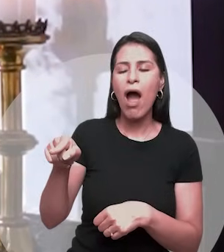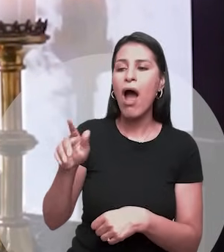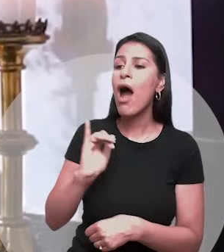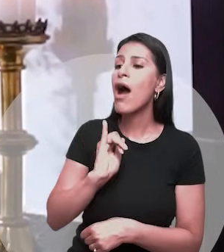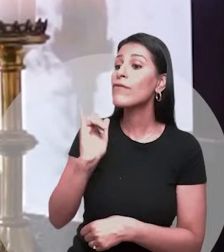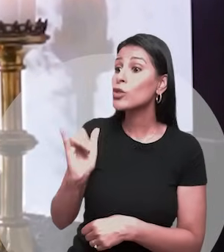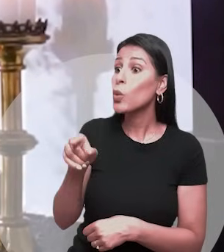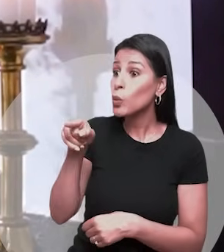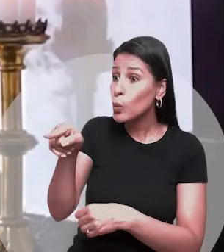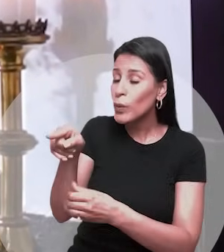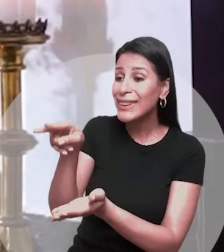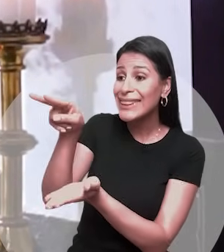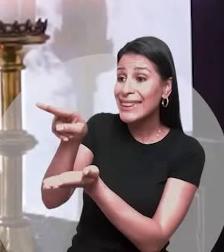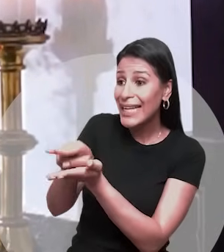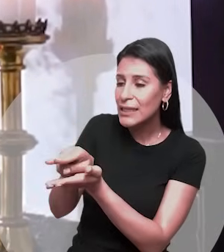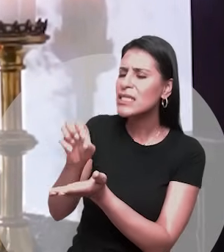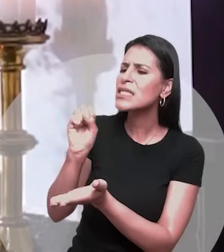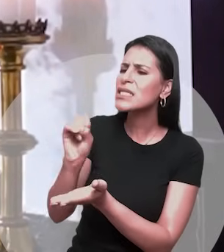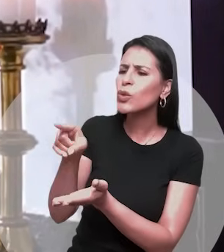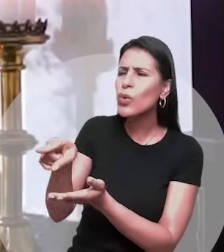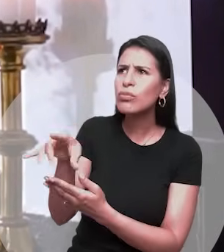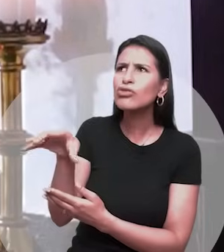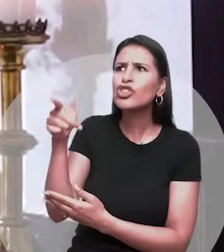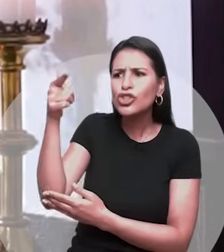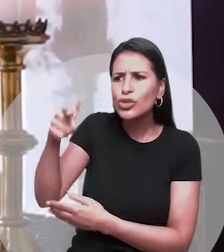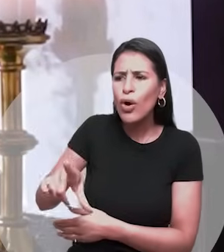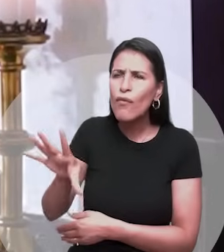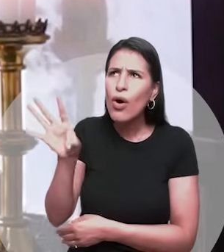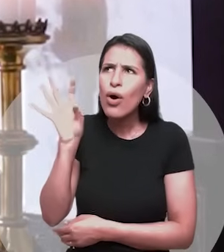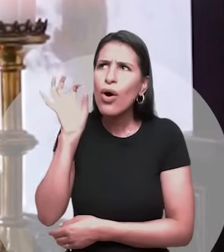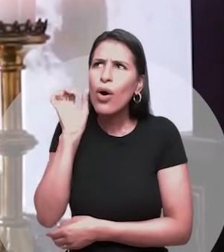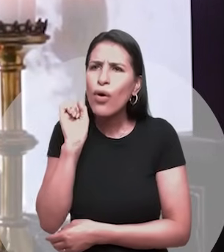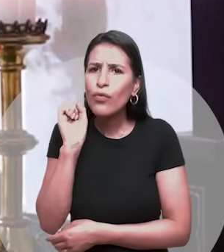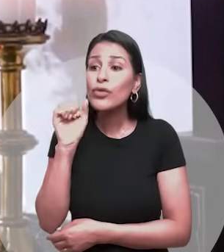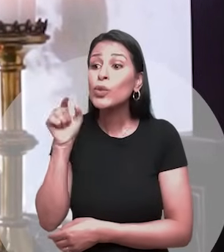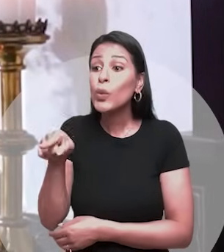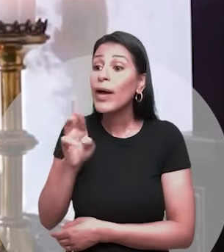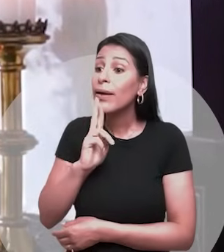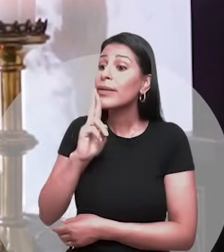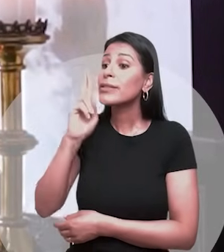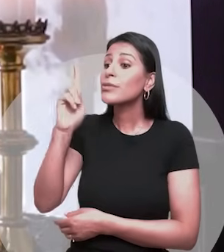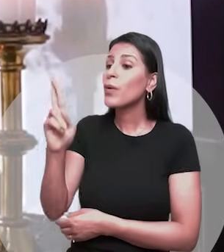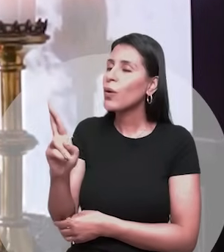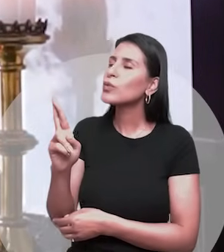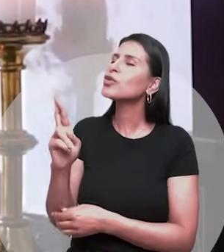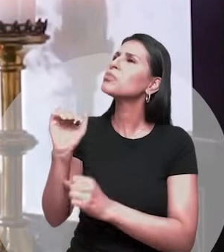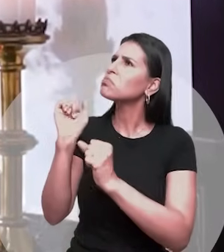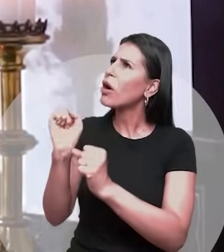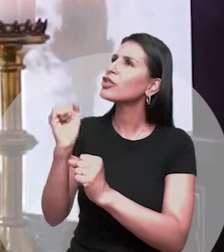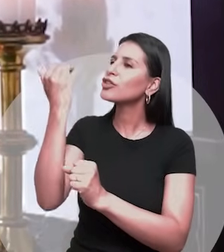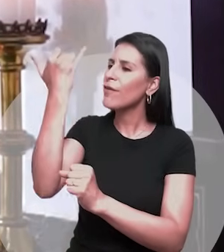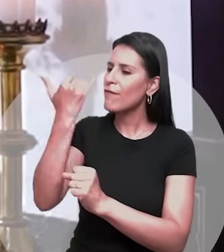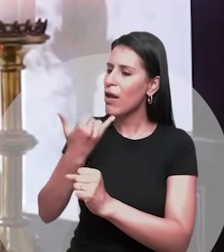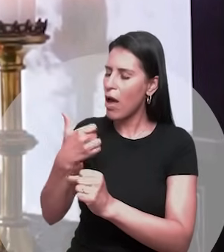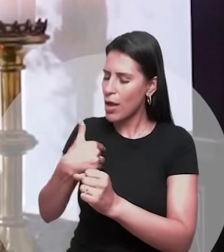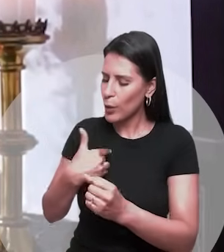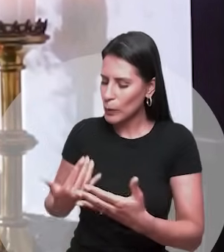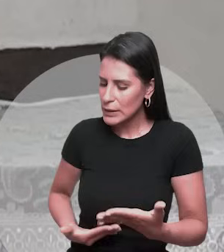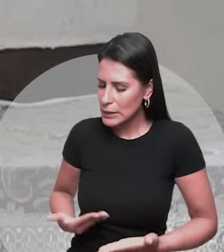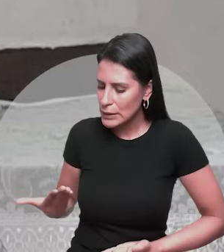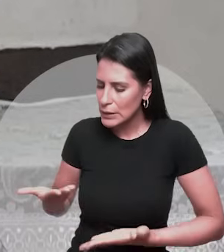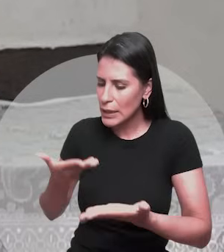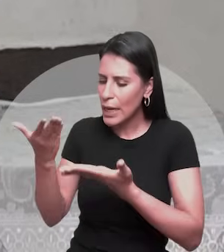Samuel: Vá deitar. Se alguém chamar, diga: Fala, Senhor, porque o teu servo